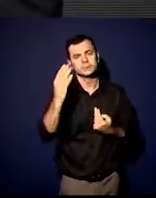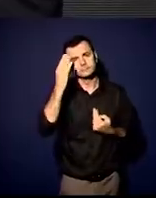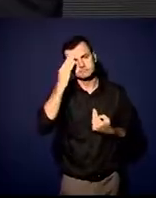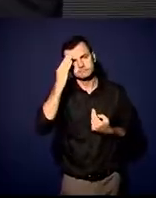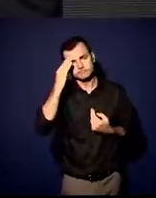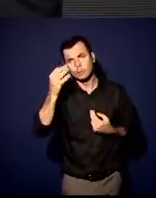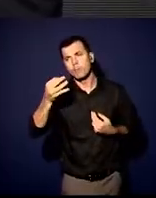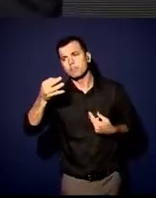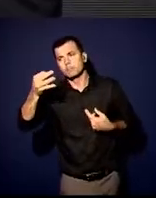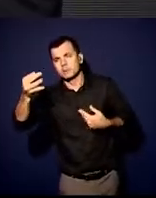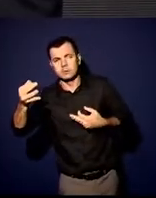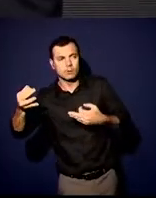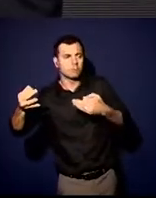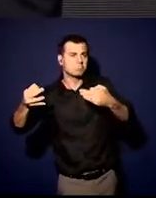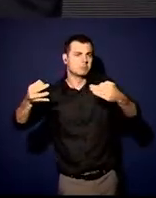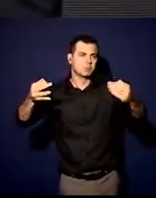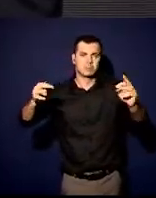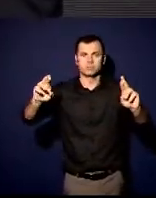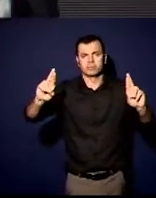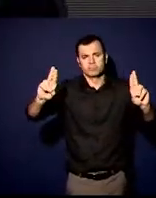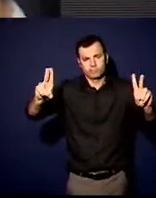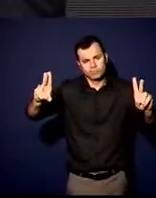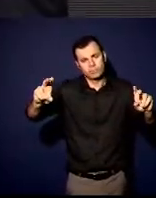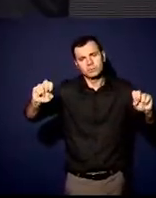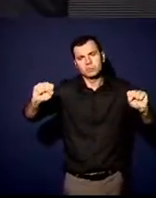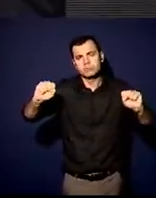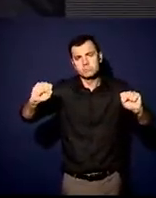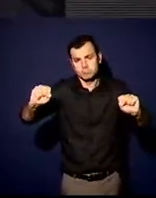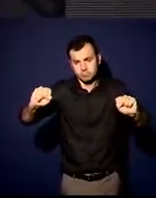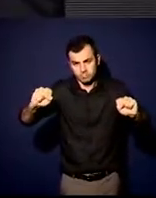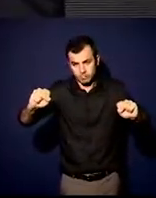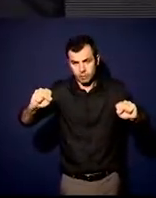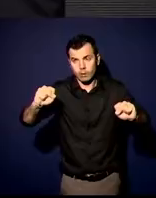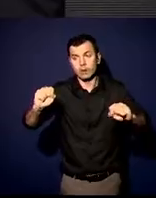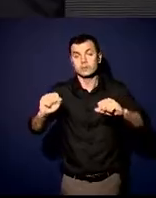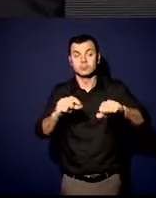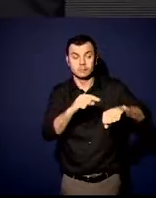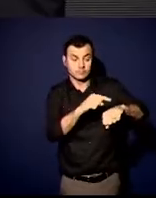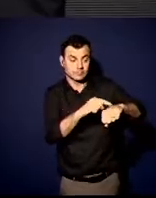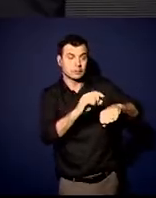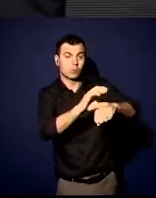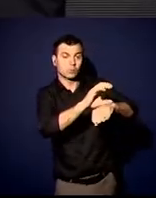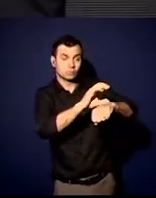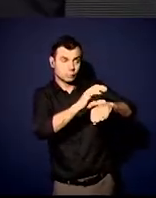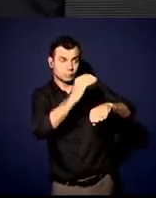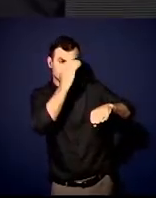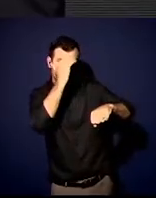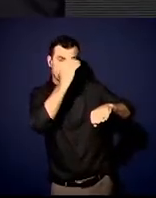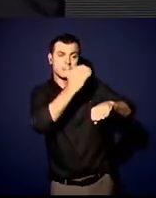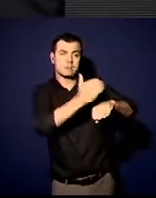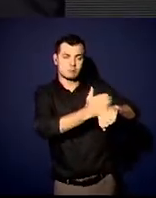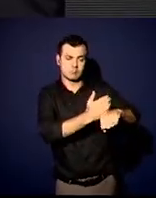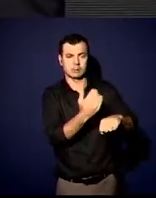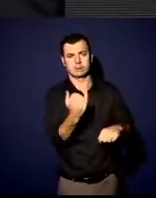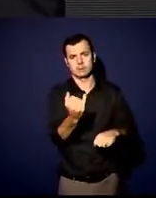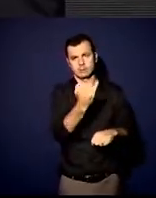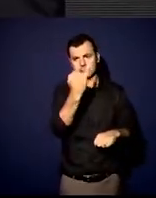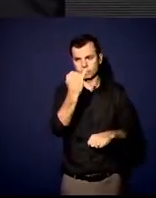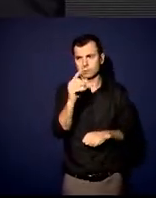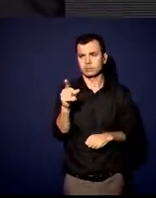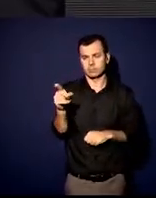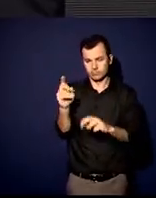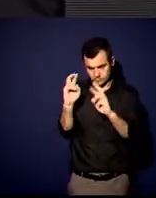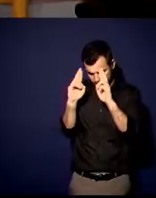posicionamentos divergentes pensar diferentes mas nós temos que respeitar os limites constitucionais eu respeito ao próximo autonomia